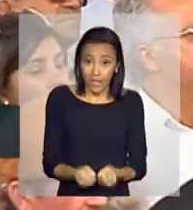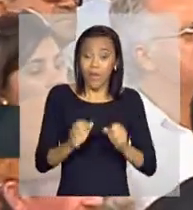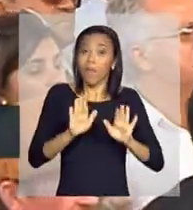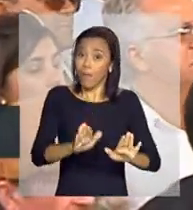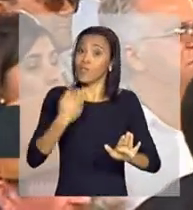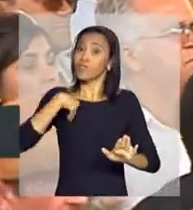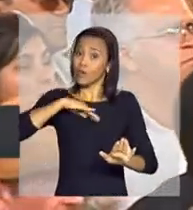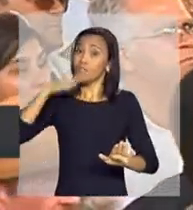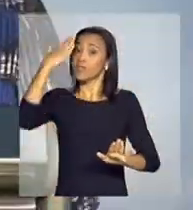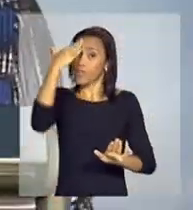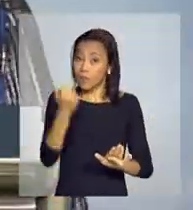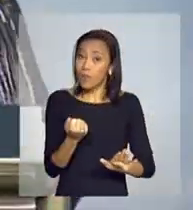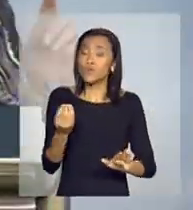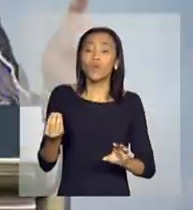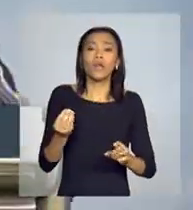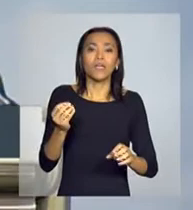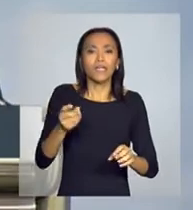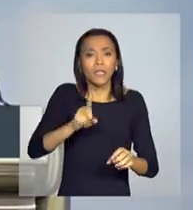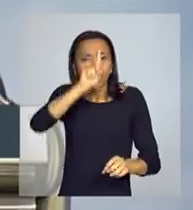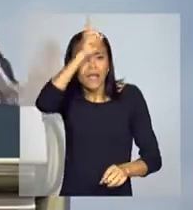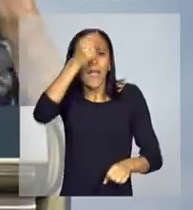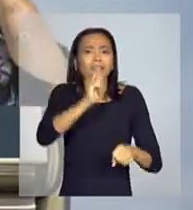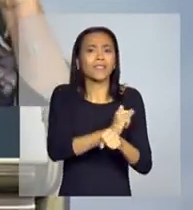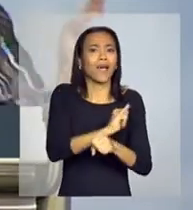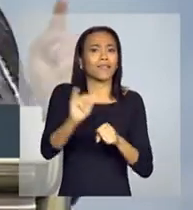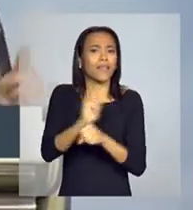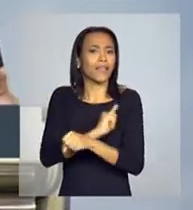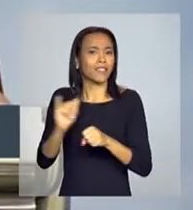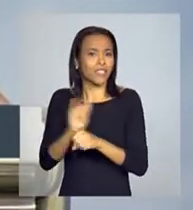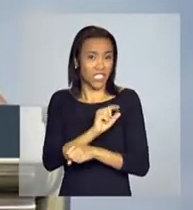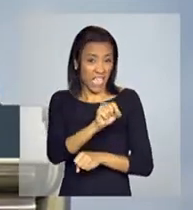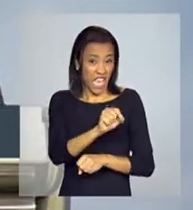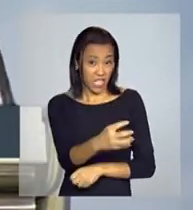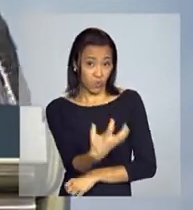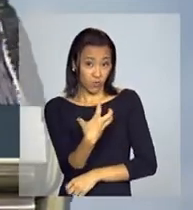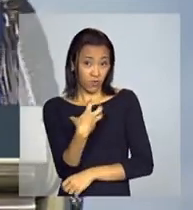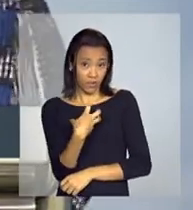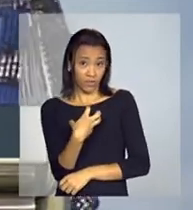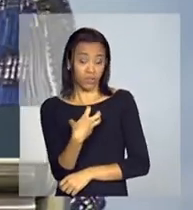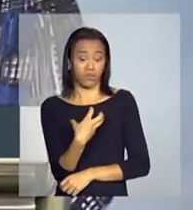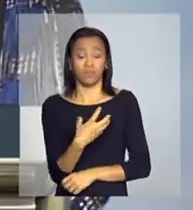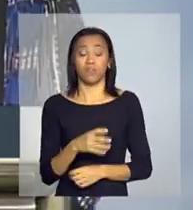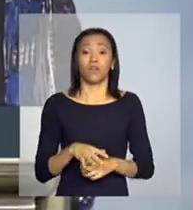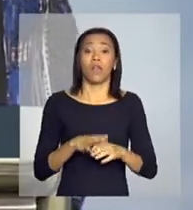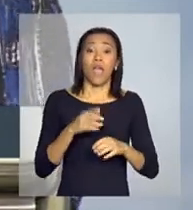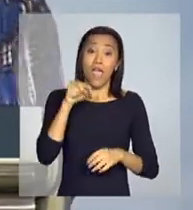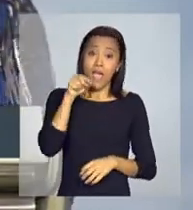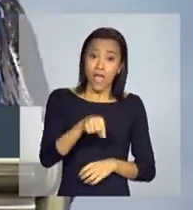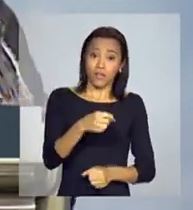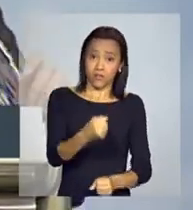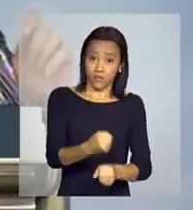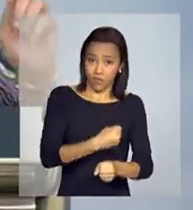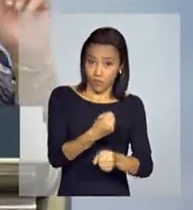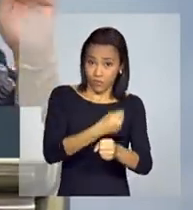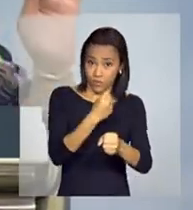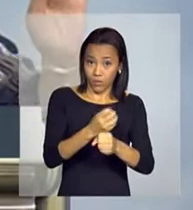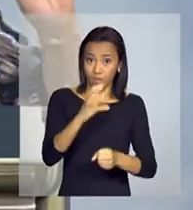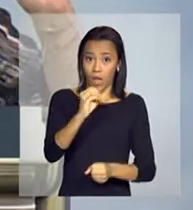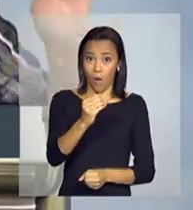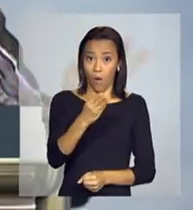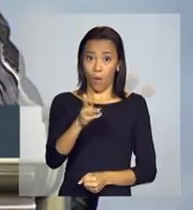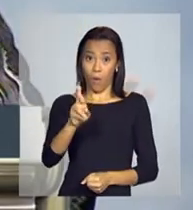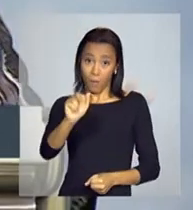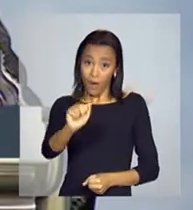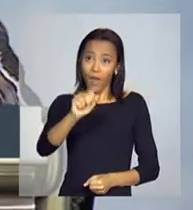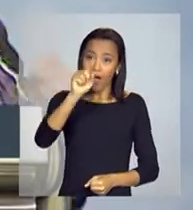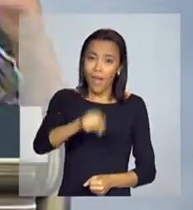como impedir que elas nos atinja. Essa obra é uma obra que vai